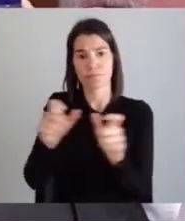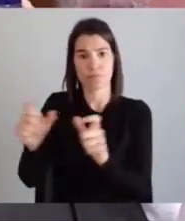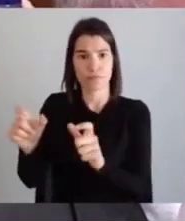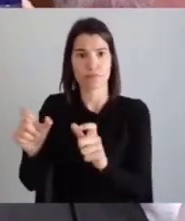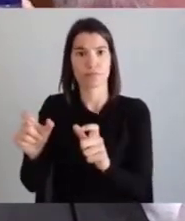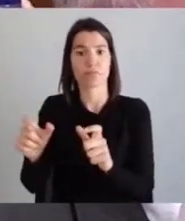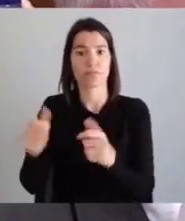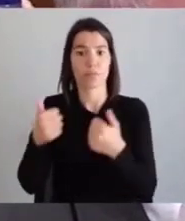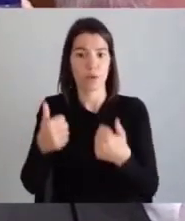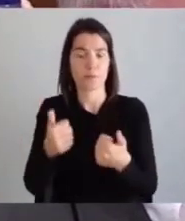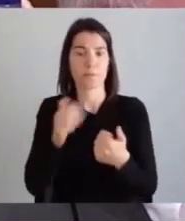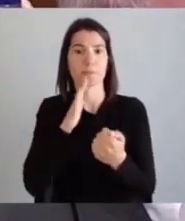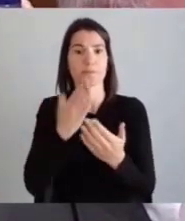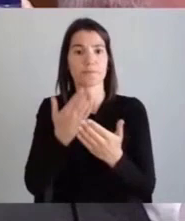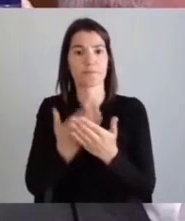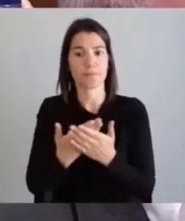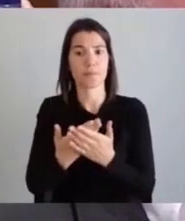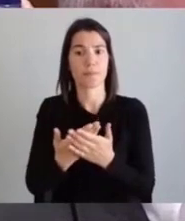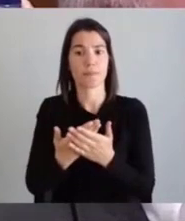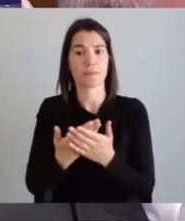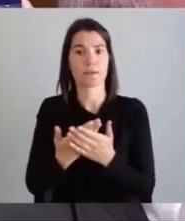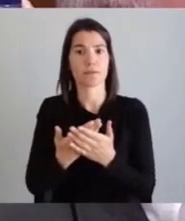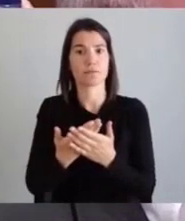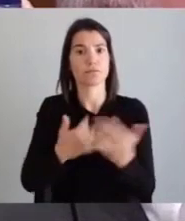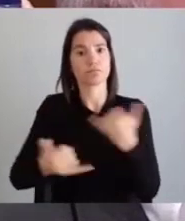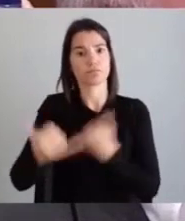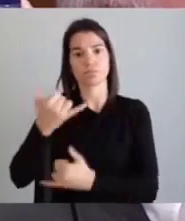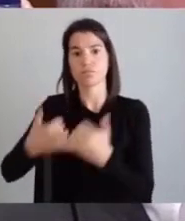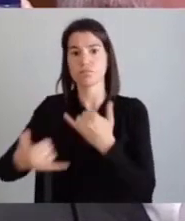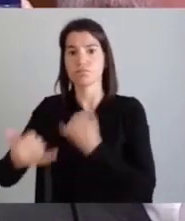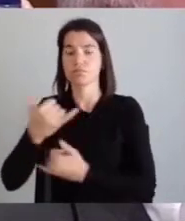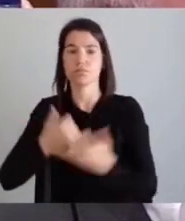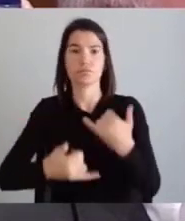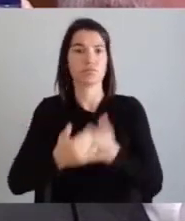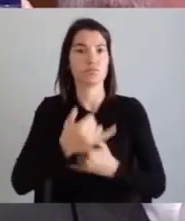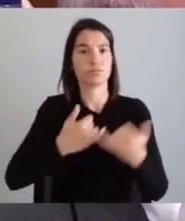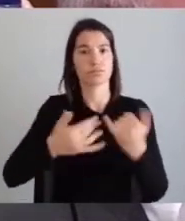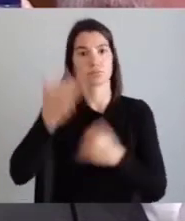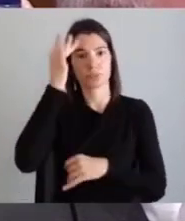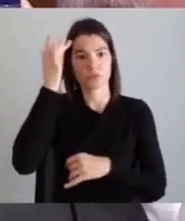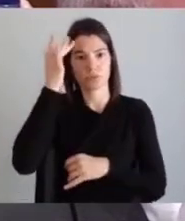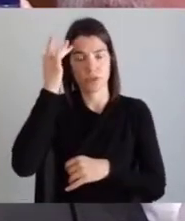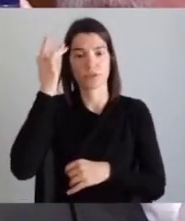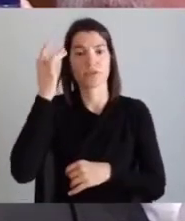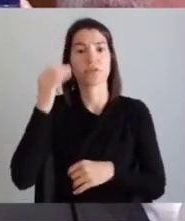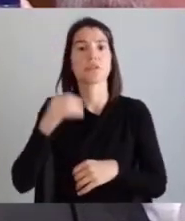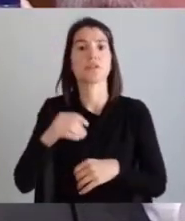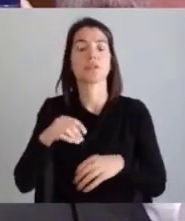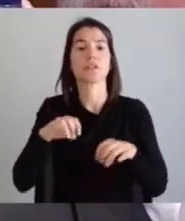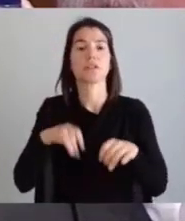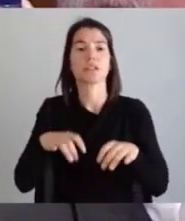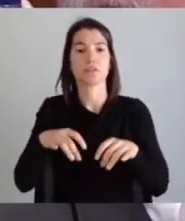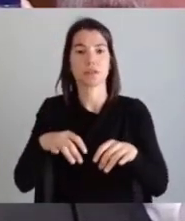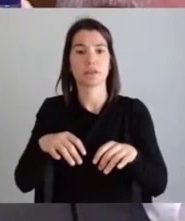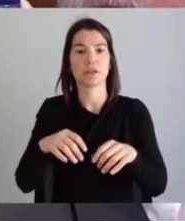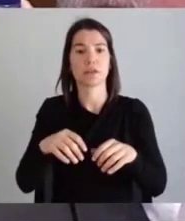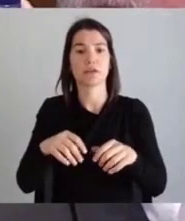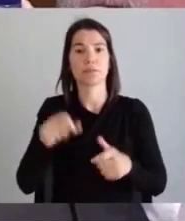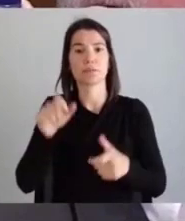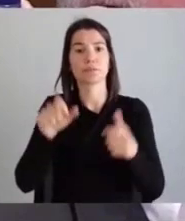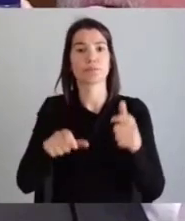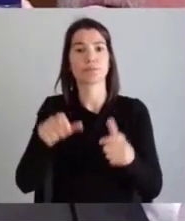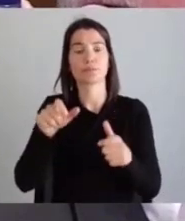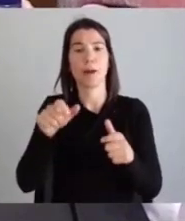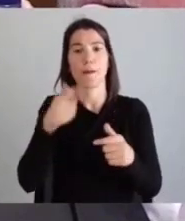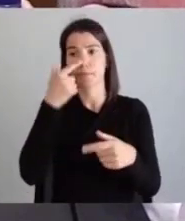promove uma maior rotatividade, possibilitando o estacionamento de moradores e